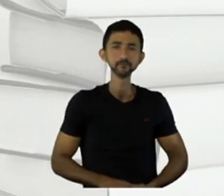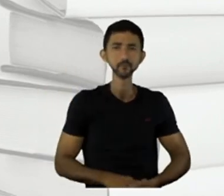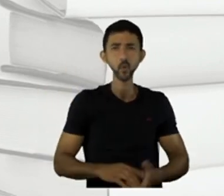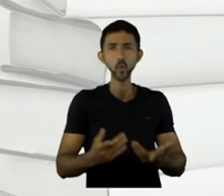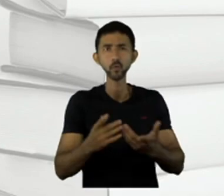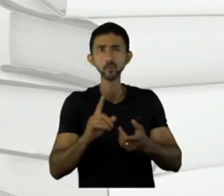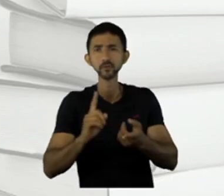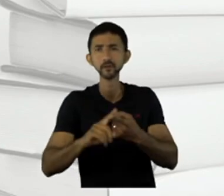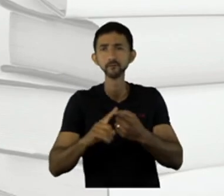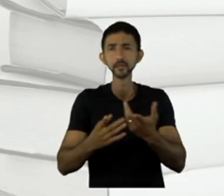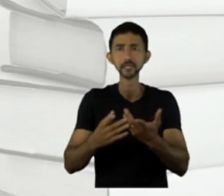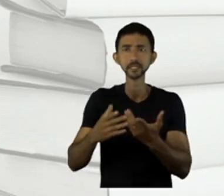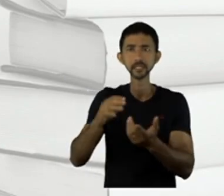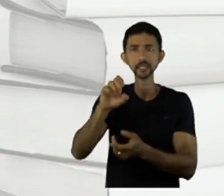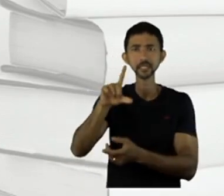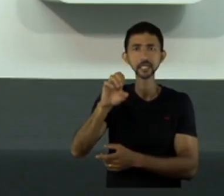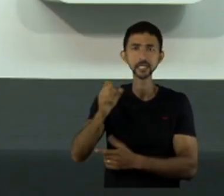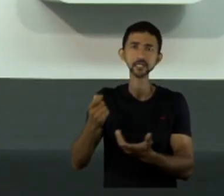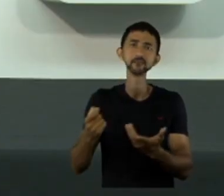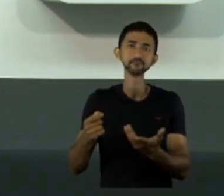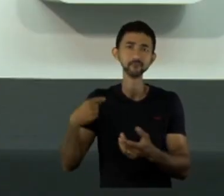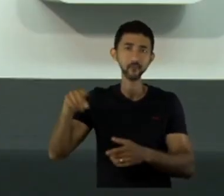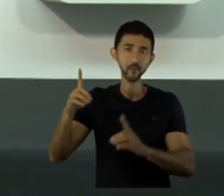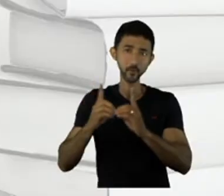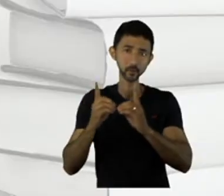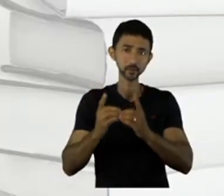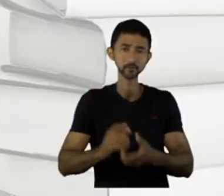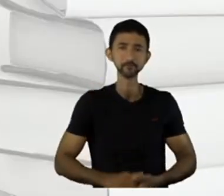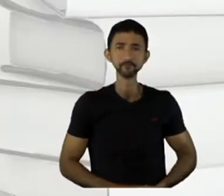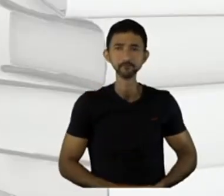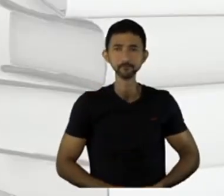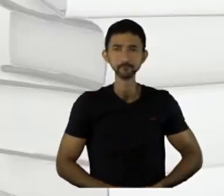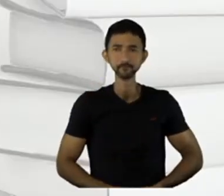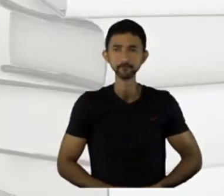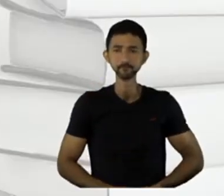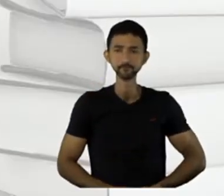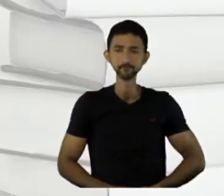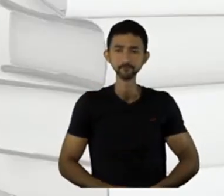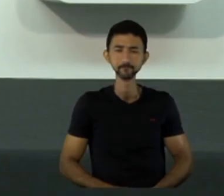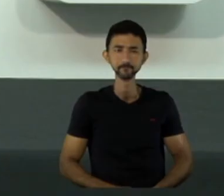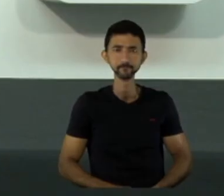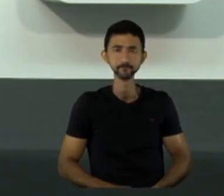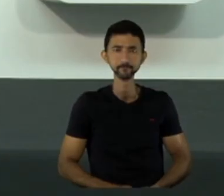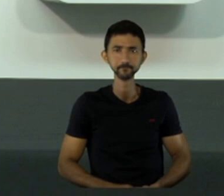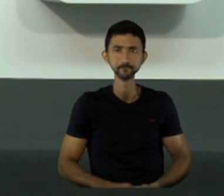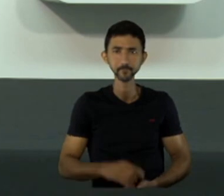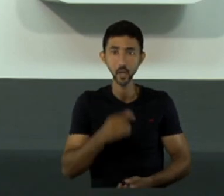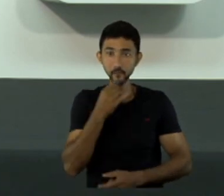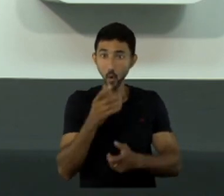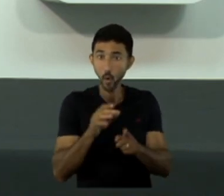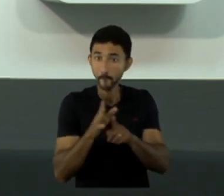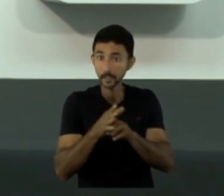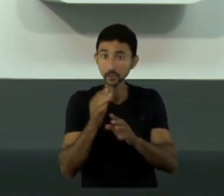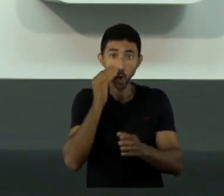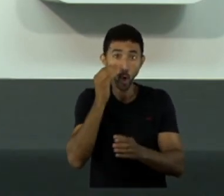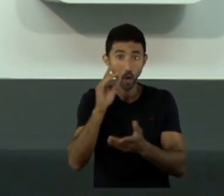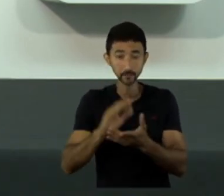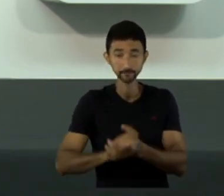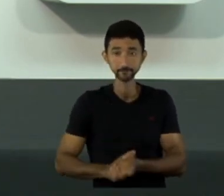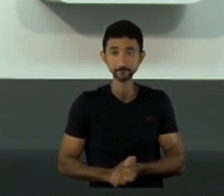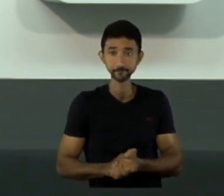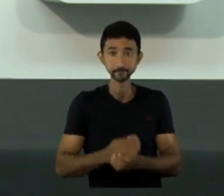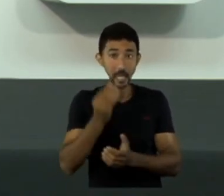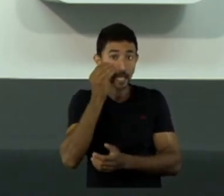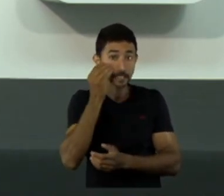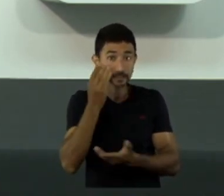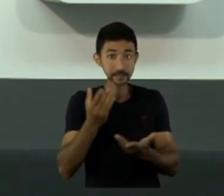também poderia ser ele foi a Mosqueiro, tá? Agora, eu quero te dar uma dica. Eu quero chamar a tua